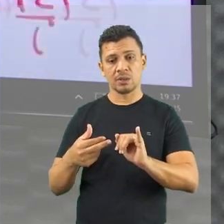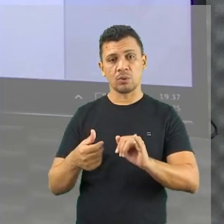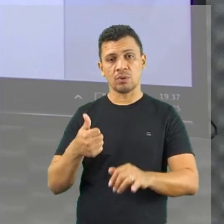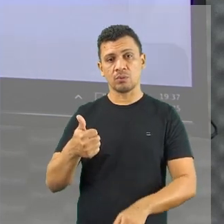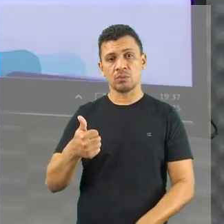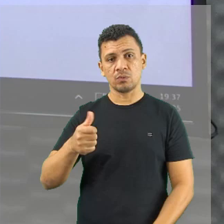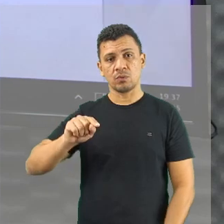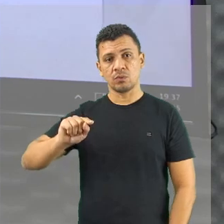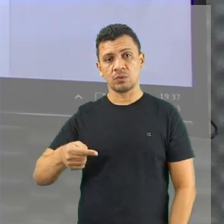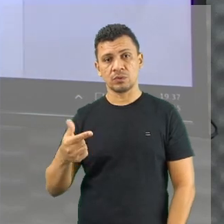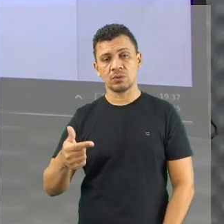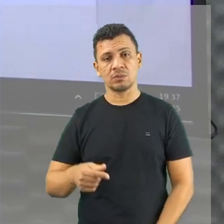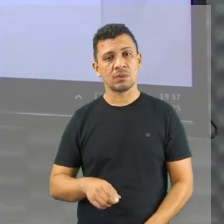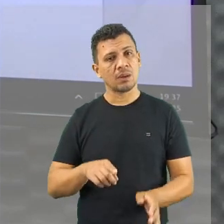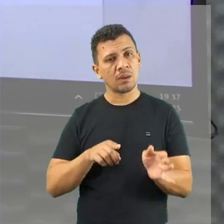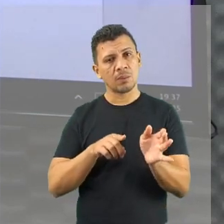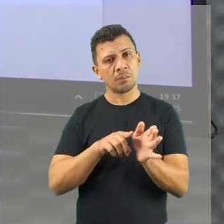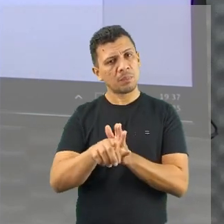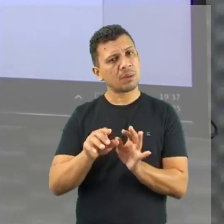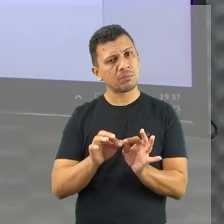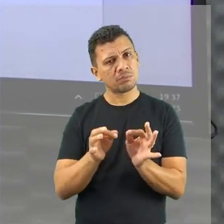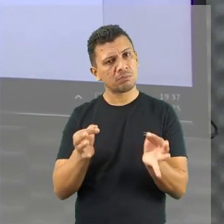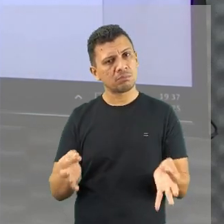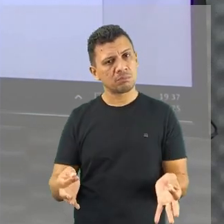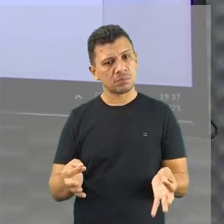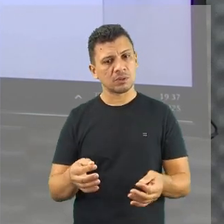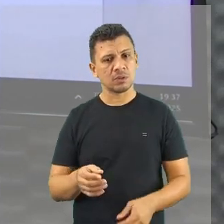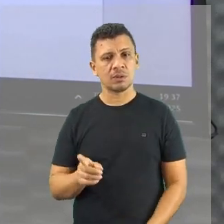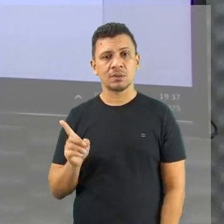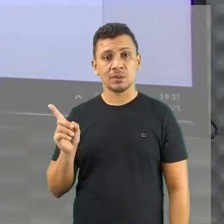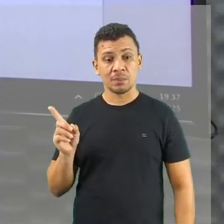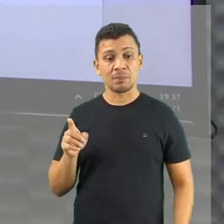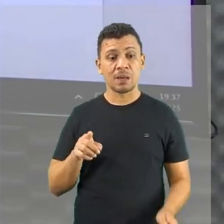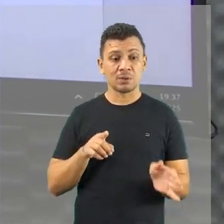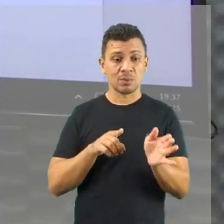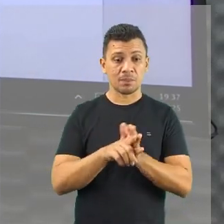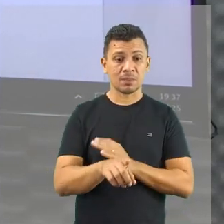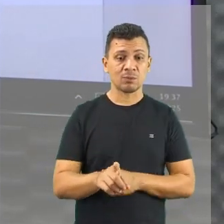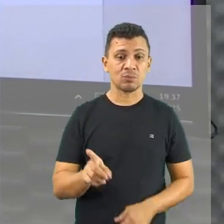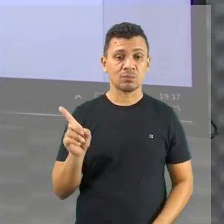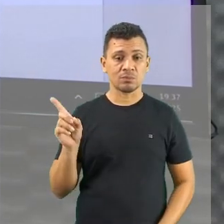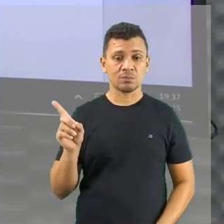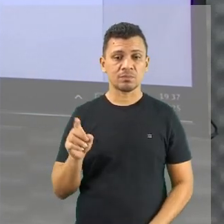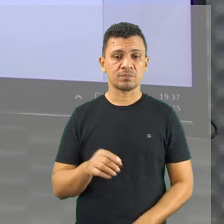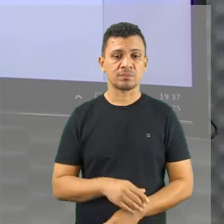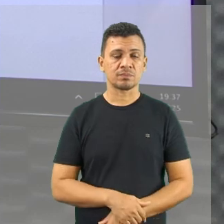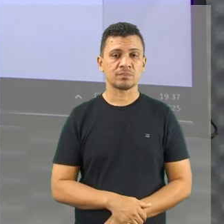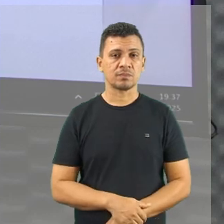1,2. Então é uma questão bem tranquila e temos mais uma questão que fala o seguinte.